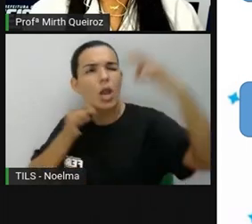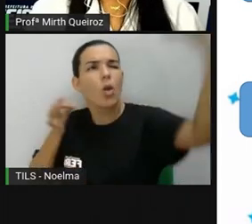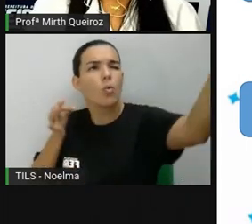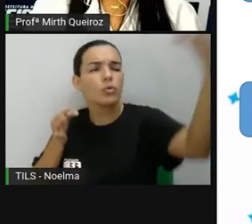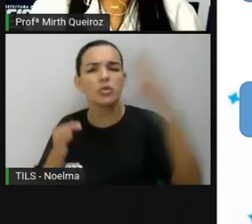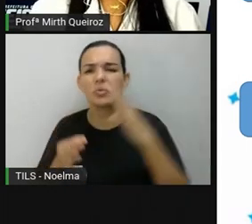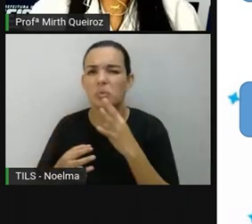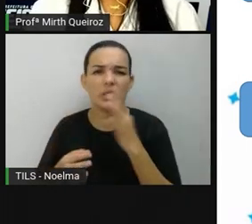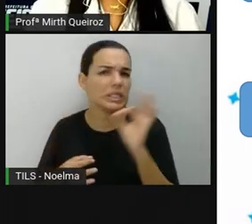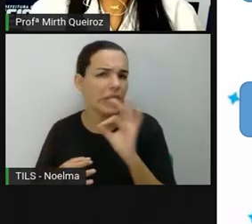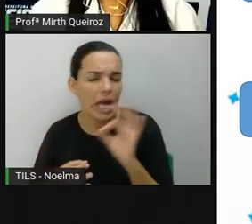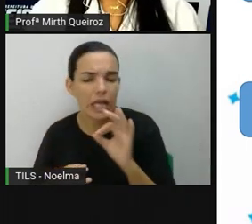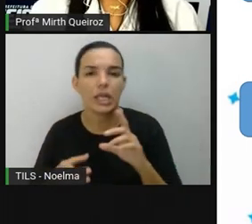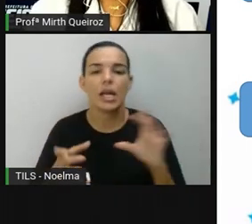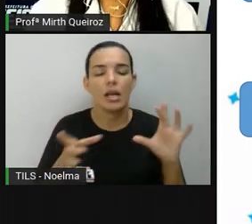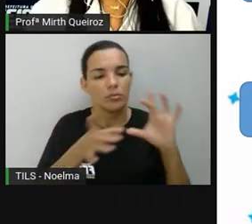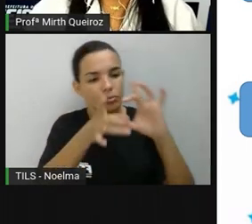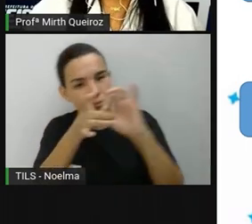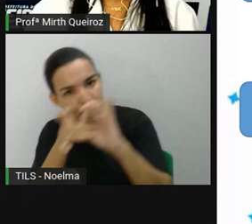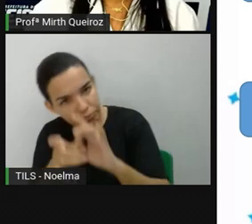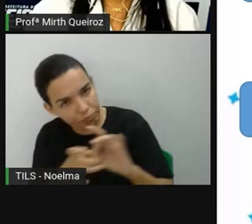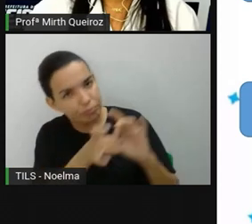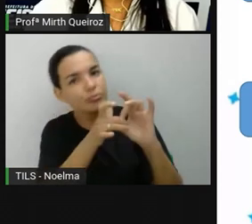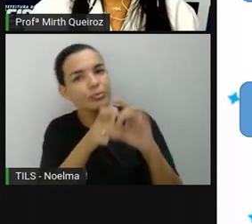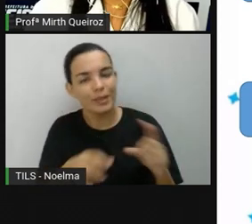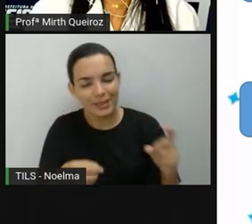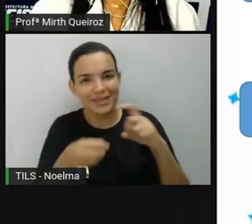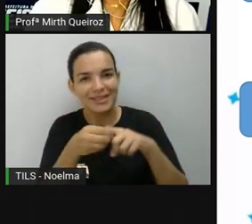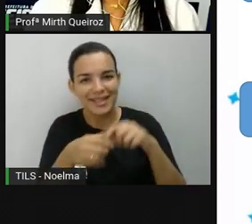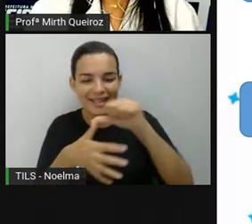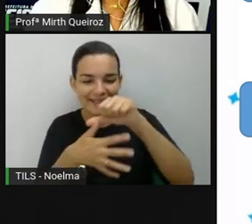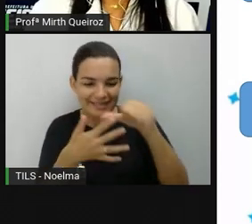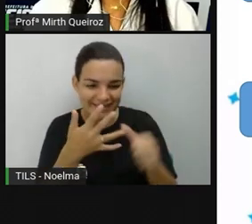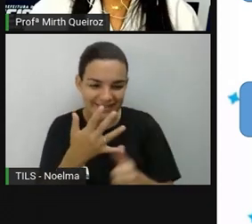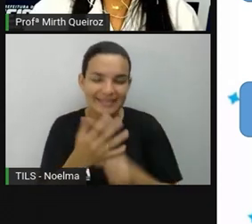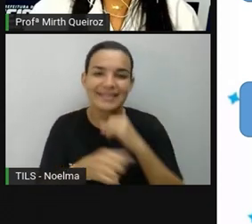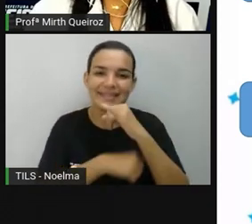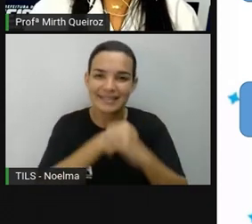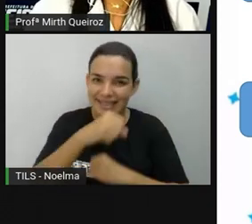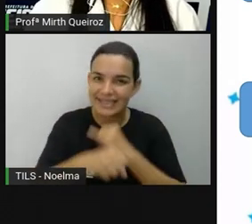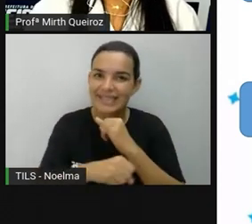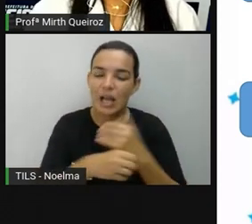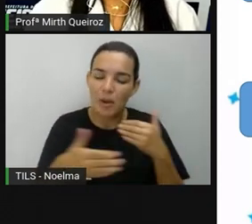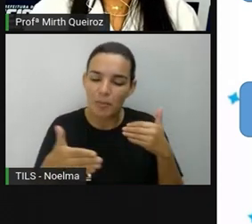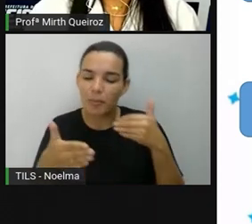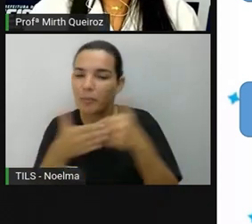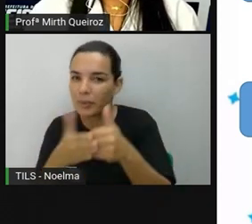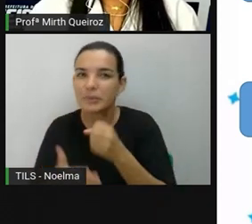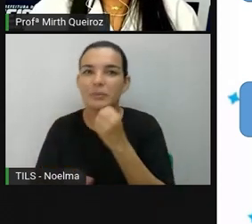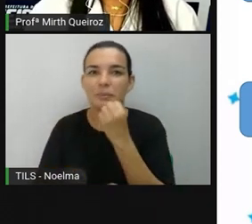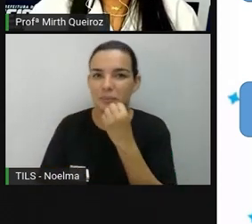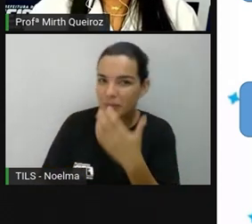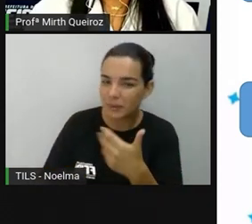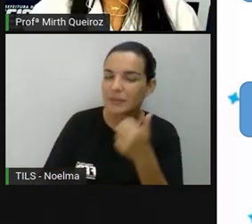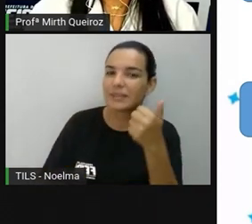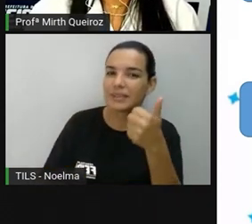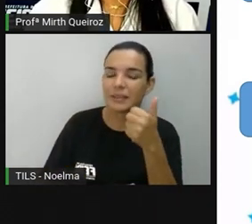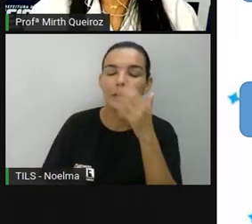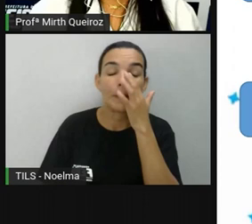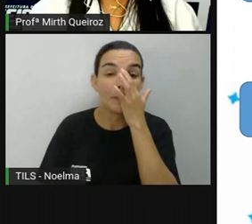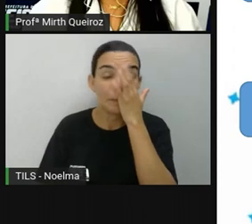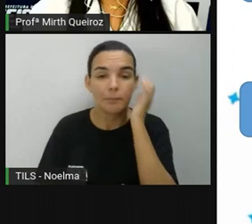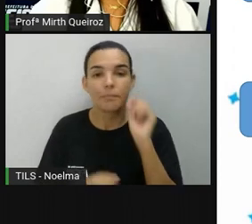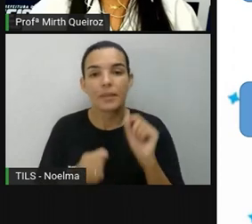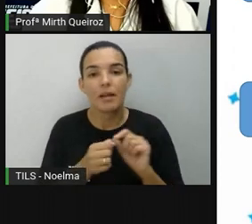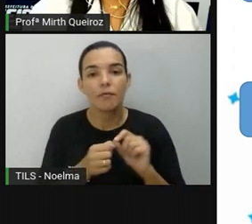gente em relação ao espaço físico, né? E que vai nos aproximar através aí dessas redes. Faz